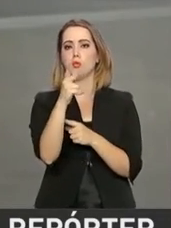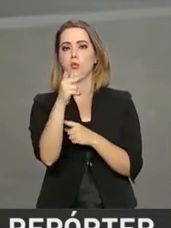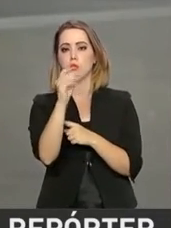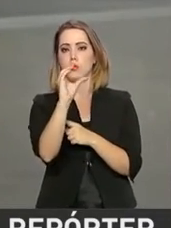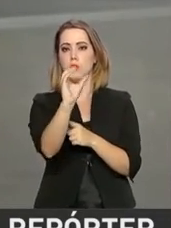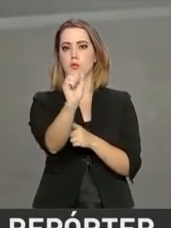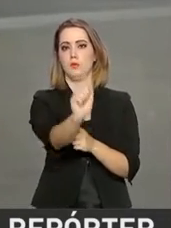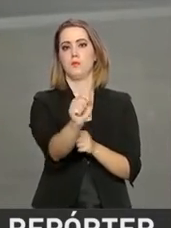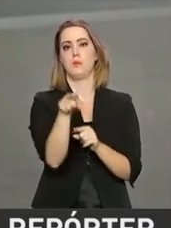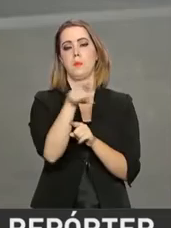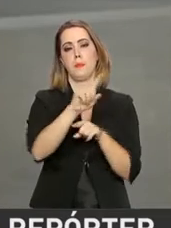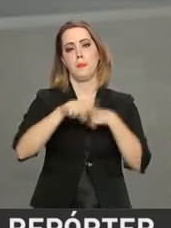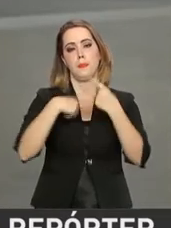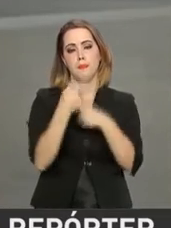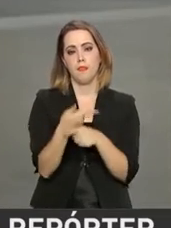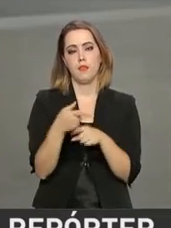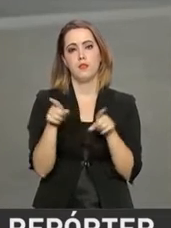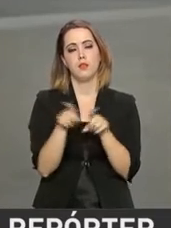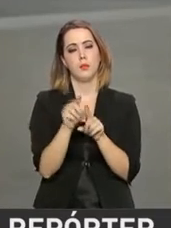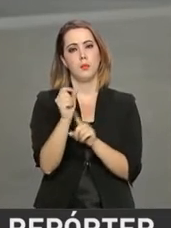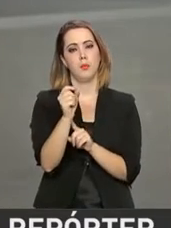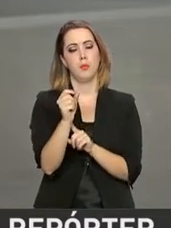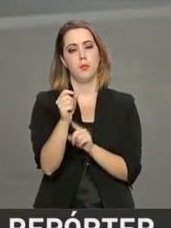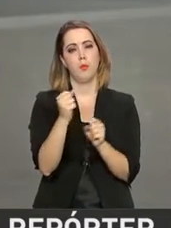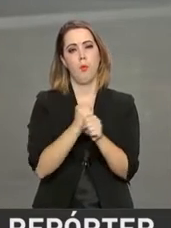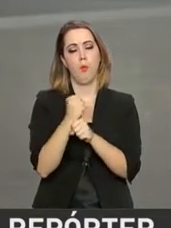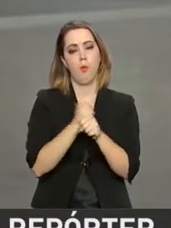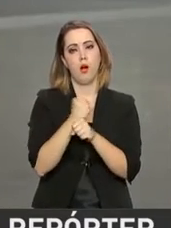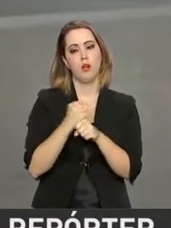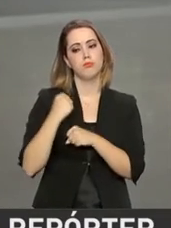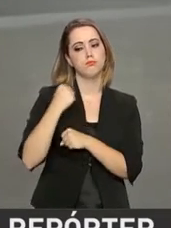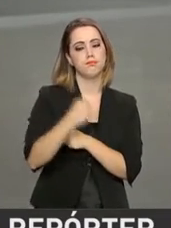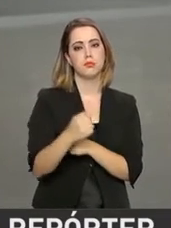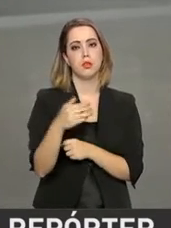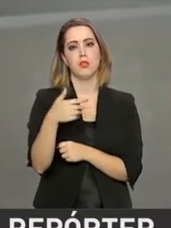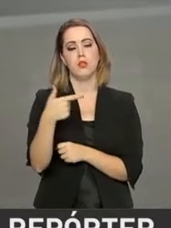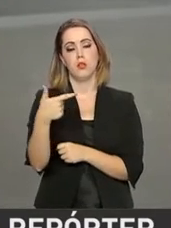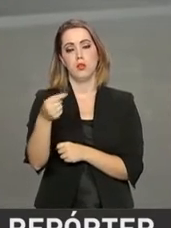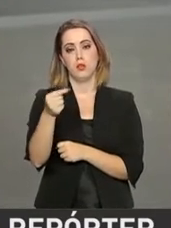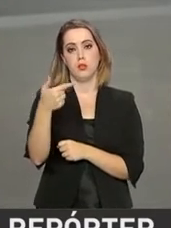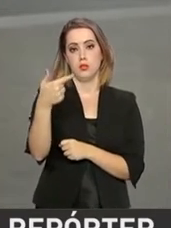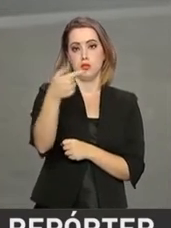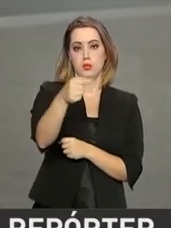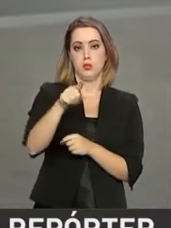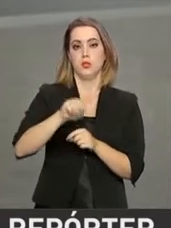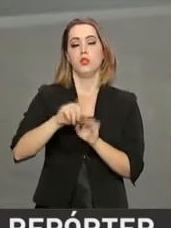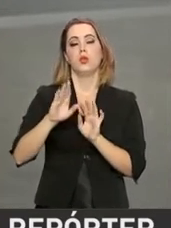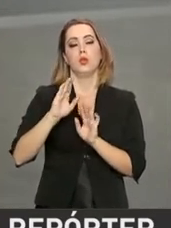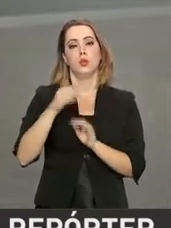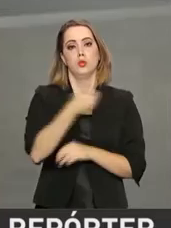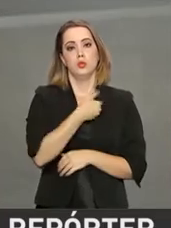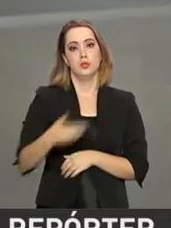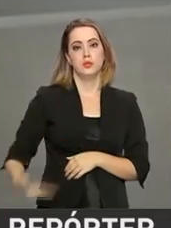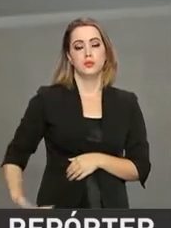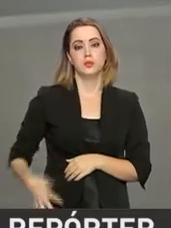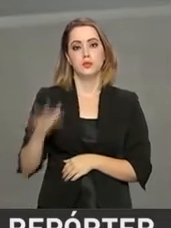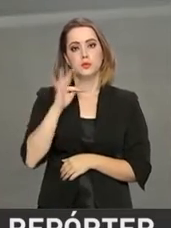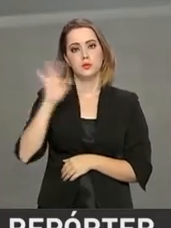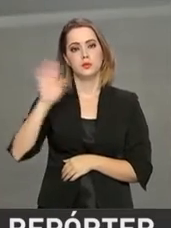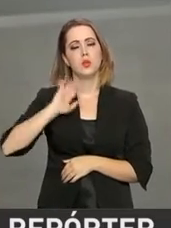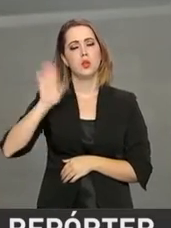inflação. Para 2017, esse índice é aquele que o governo federal apresentou no orçamento